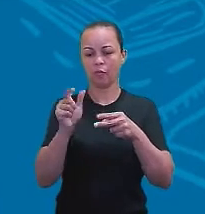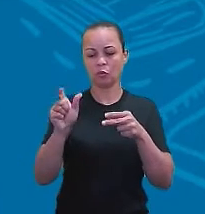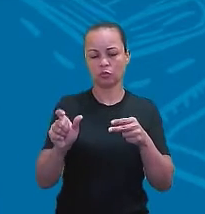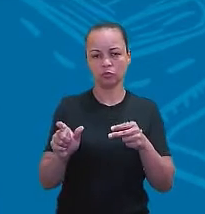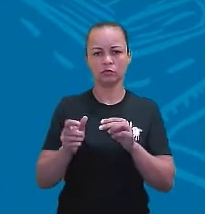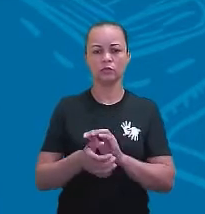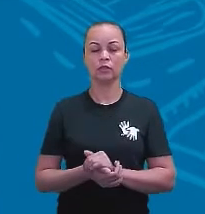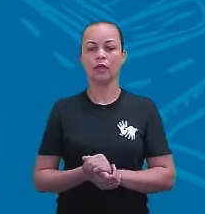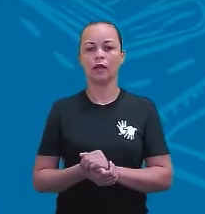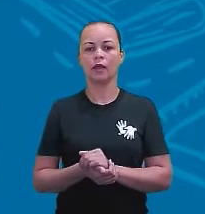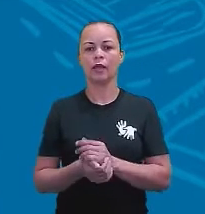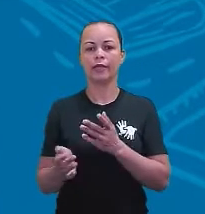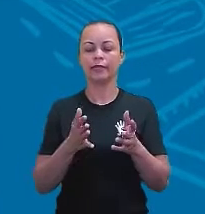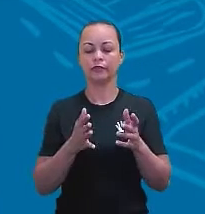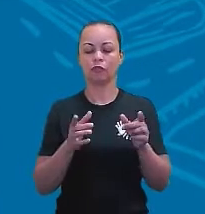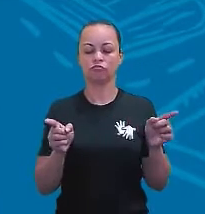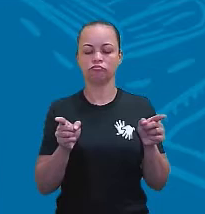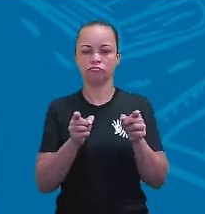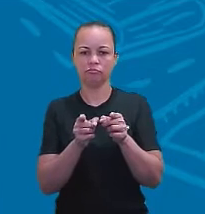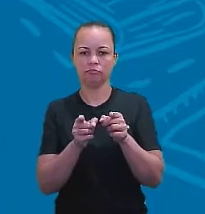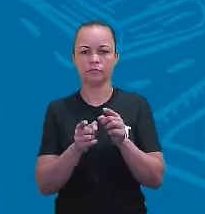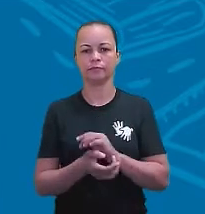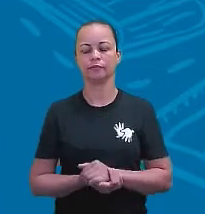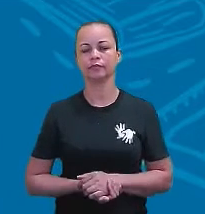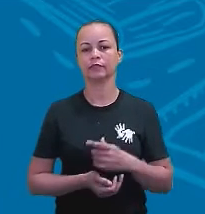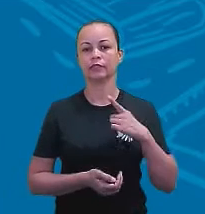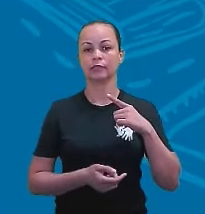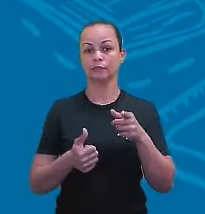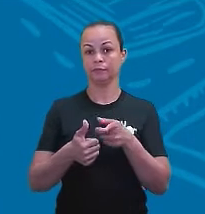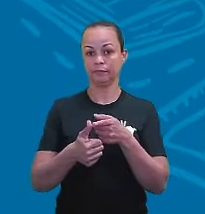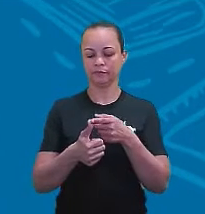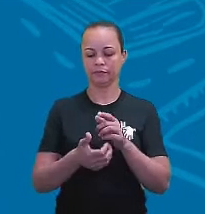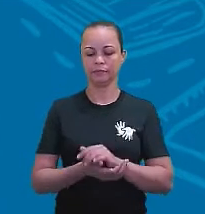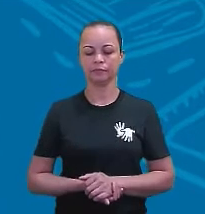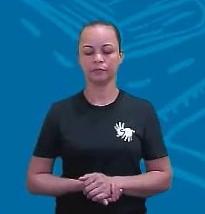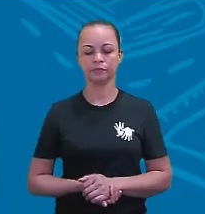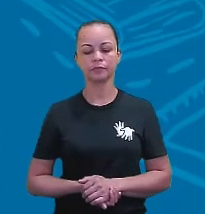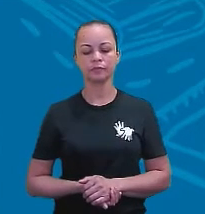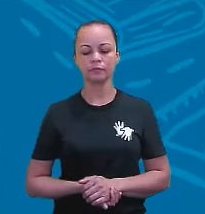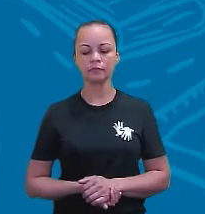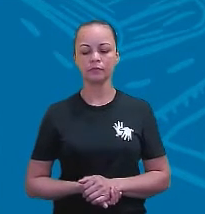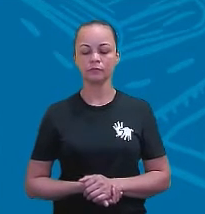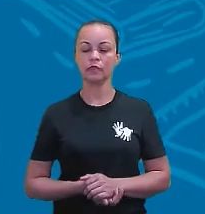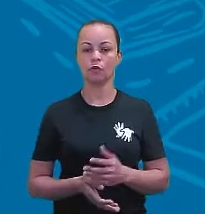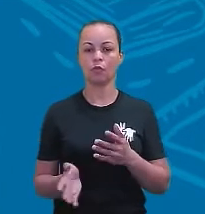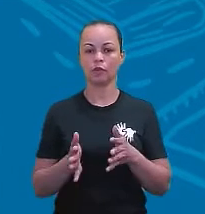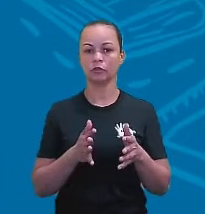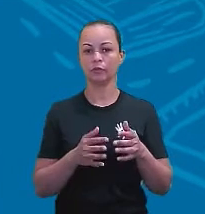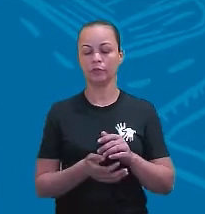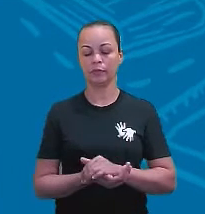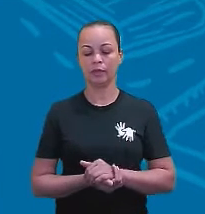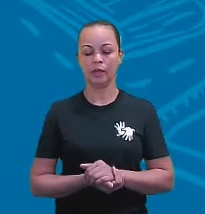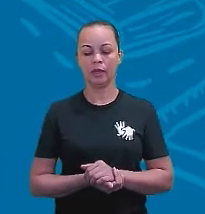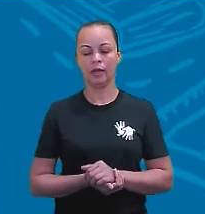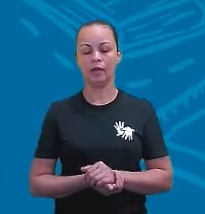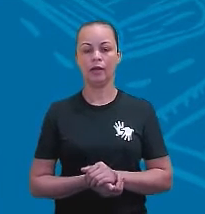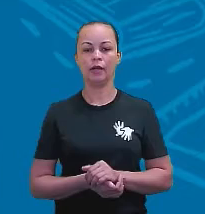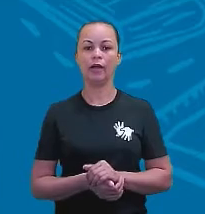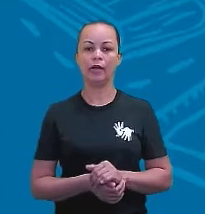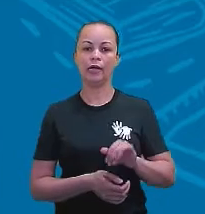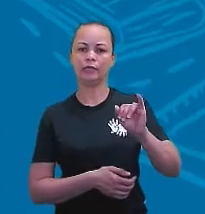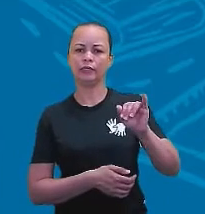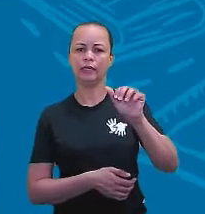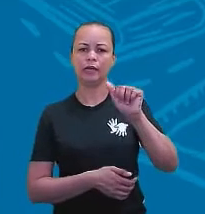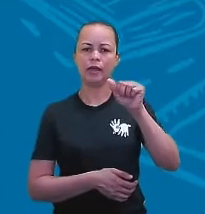a palavra fica só menor. Temos aí a primeira, am. Quando a gente coloca aí na contração, esse